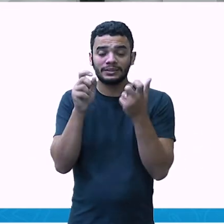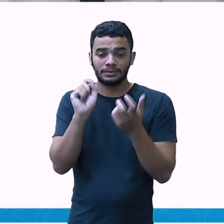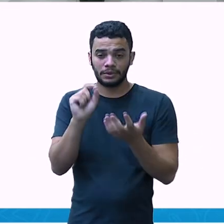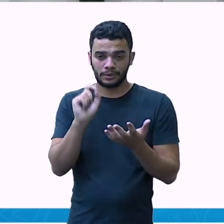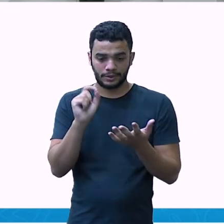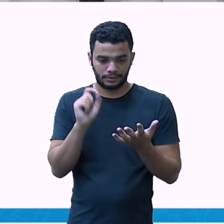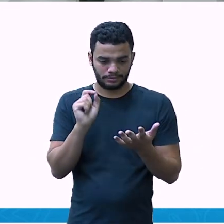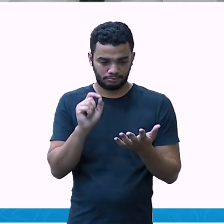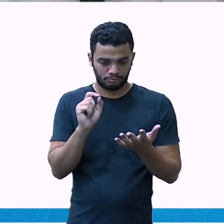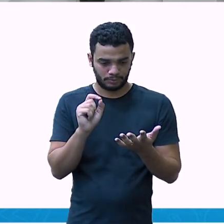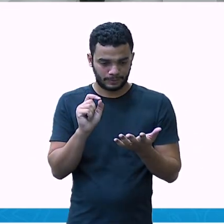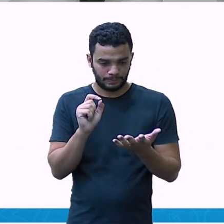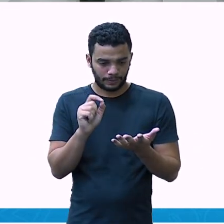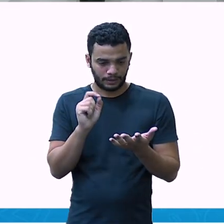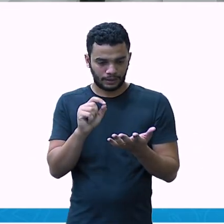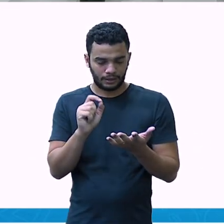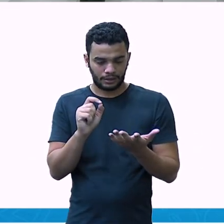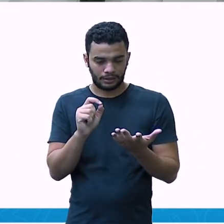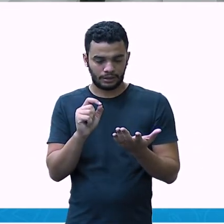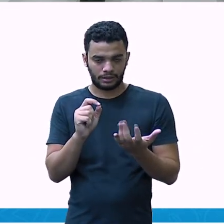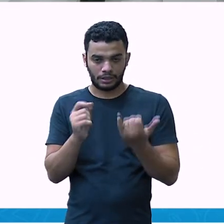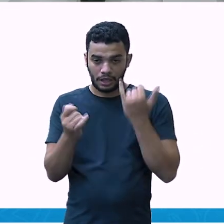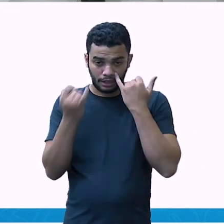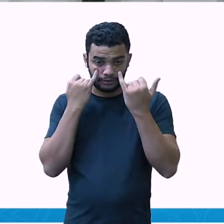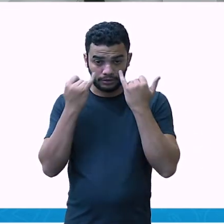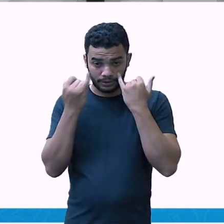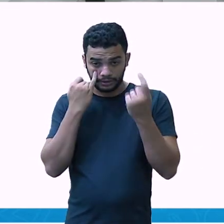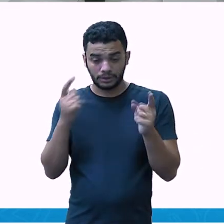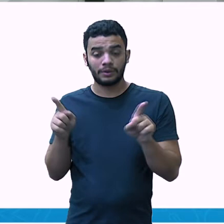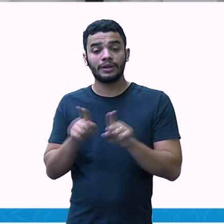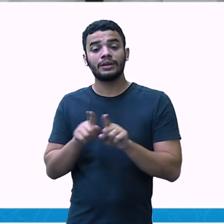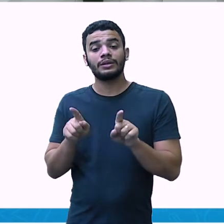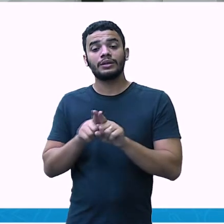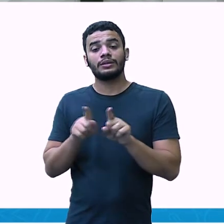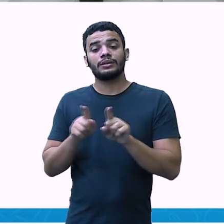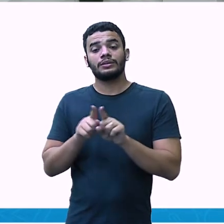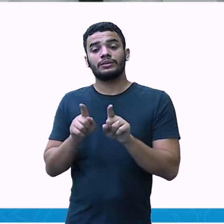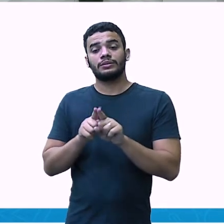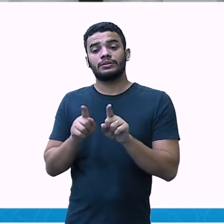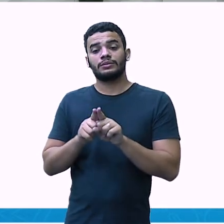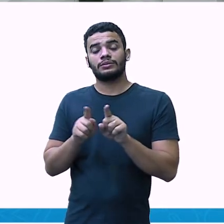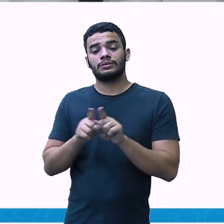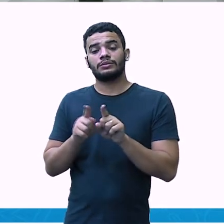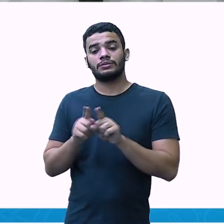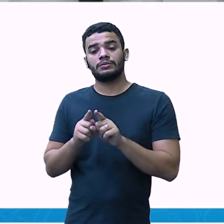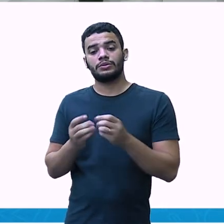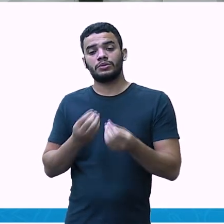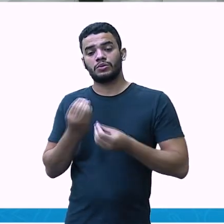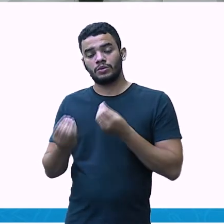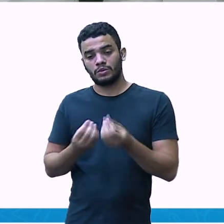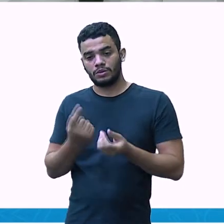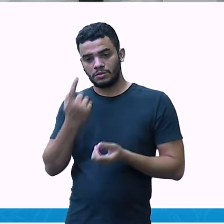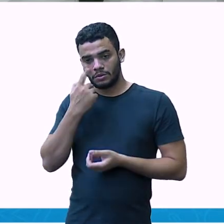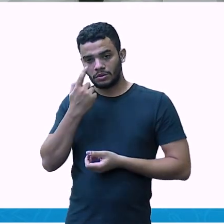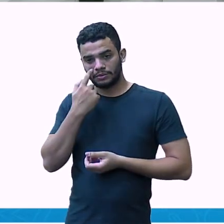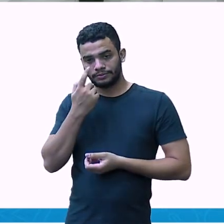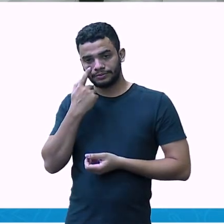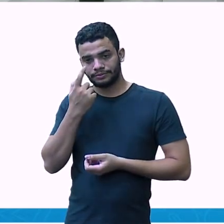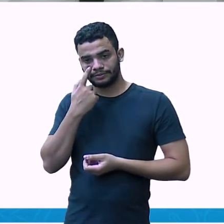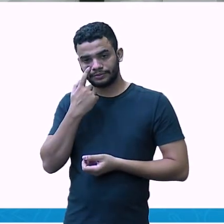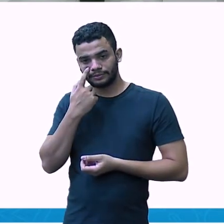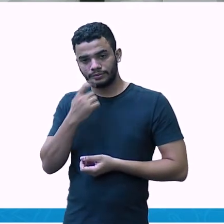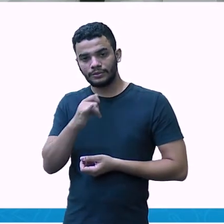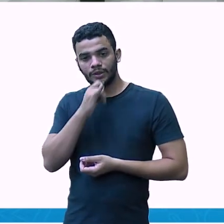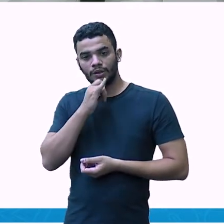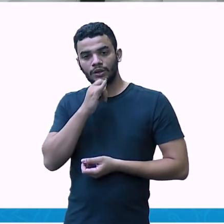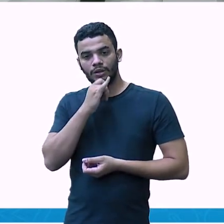menininho, eu tenho equivalente a 4 rapazes. E para cada plaquinha vermelha que representa